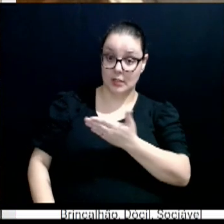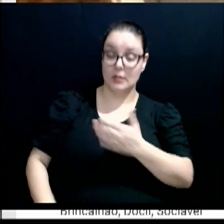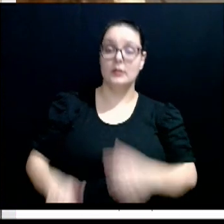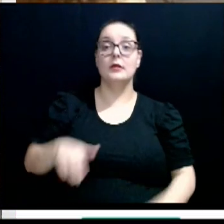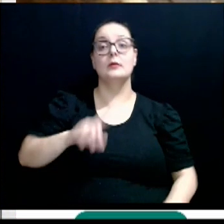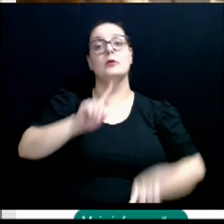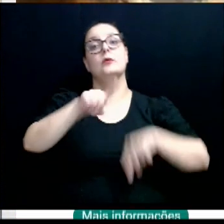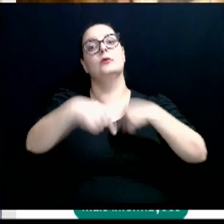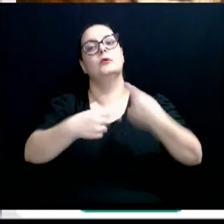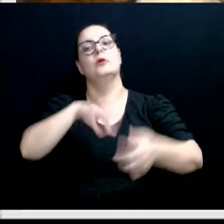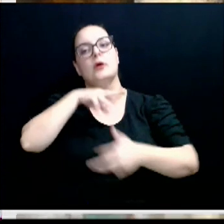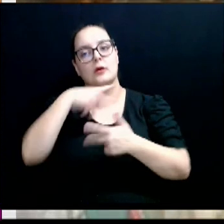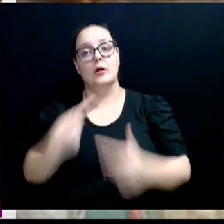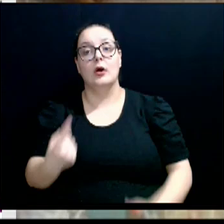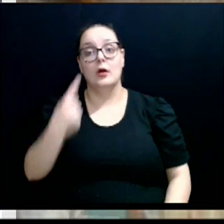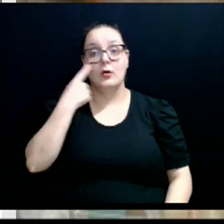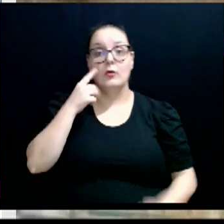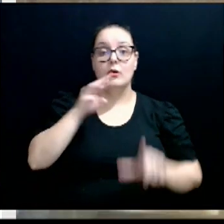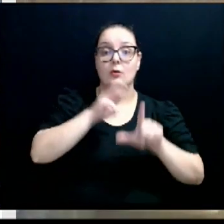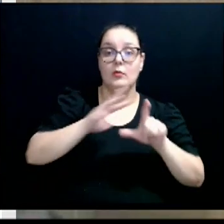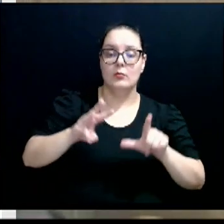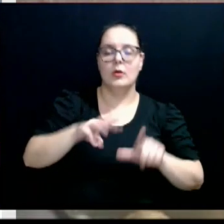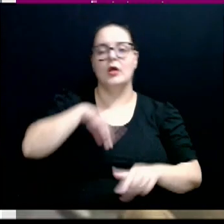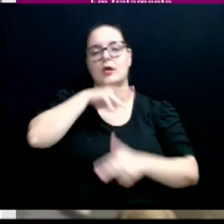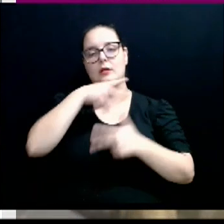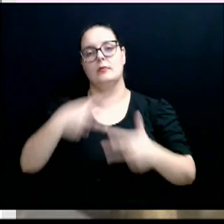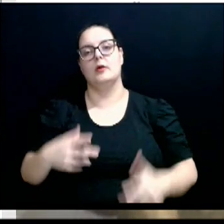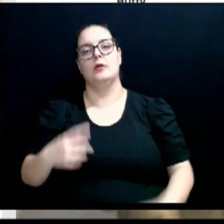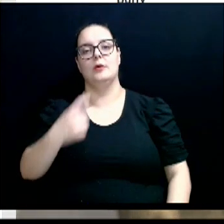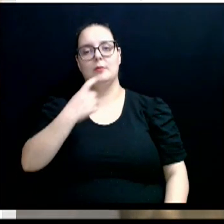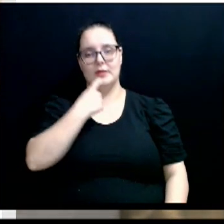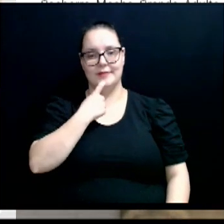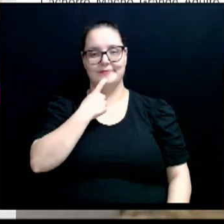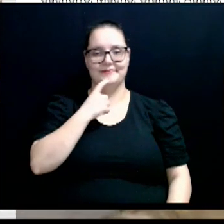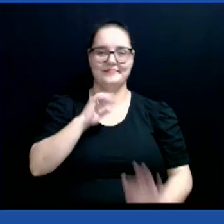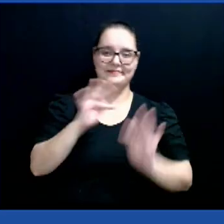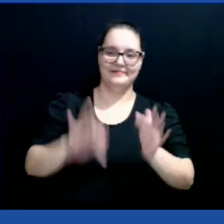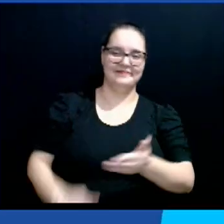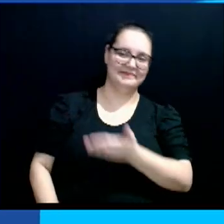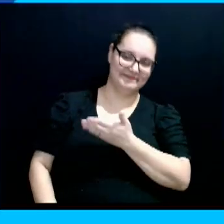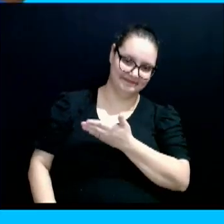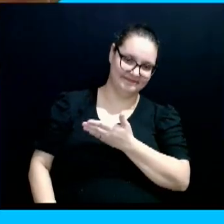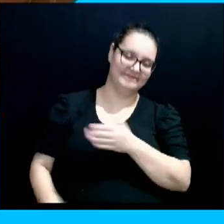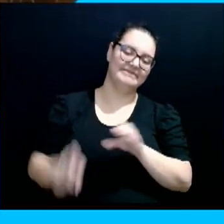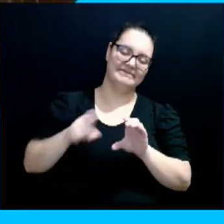confira o portal Animal Campinas. A felicidade deles depende de você.